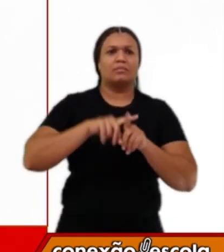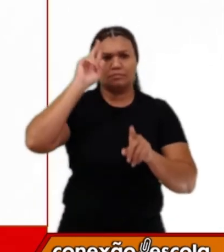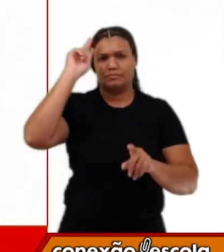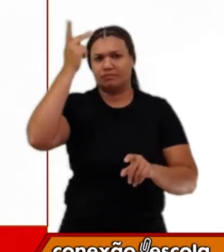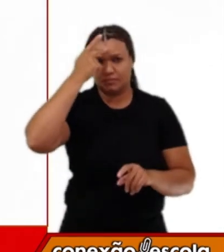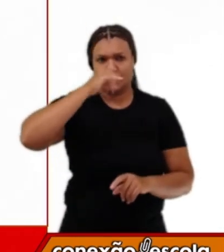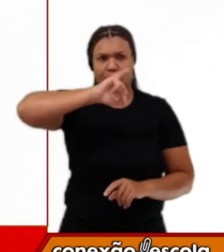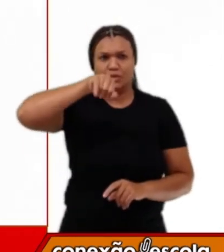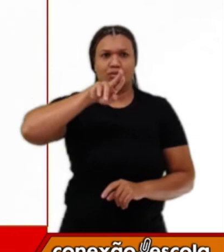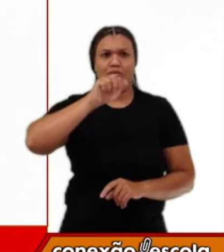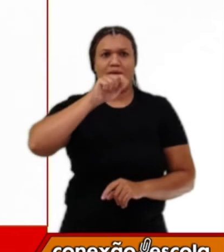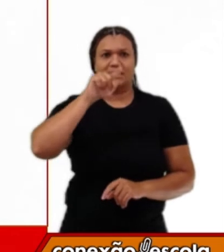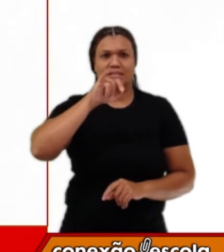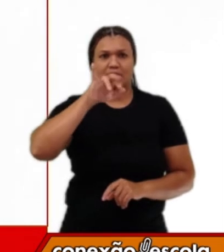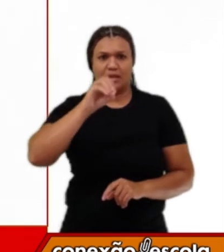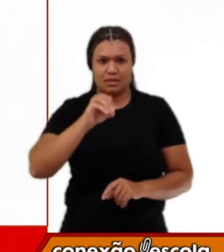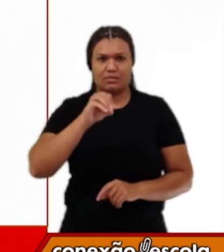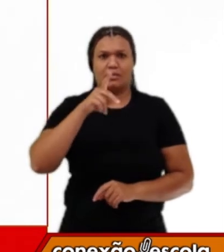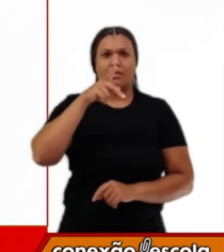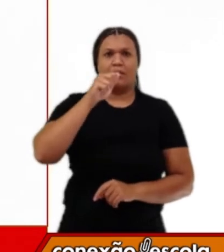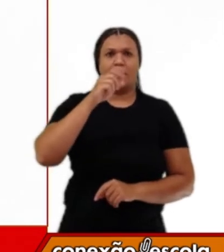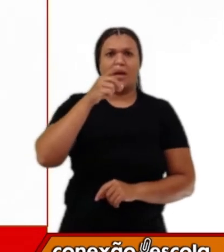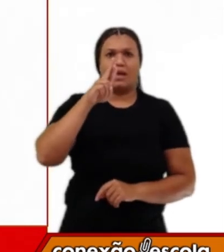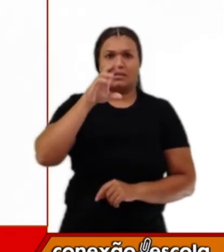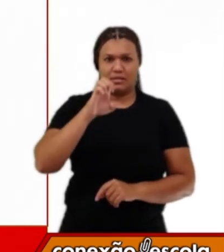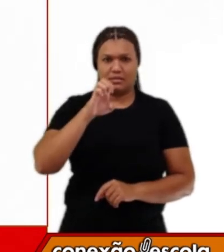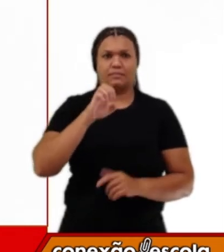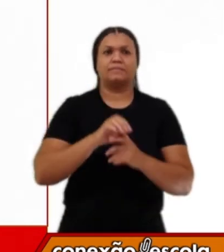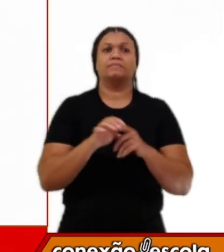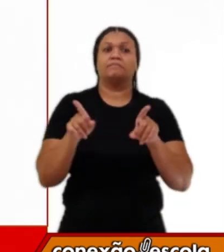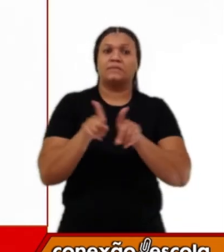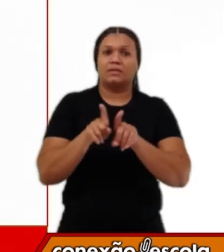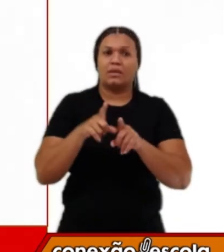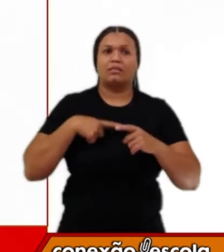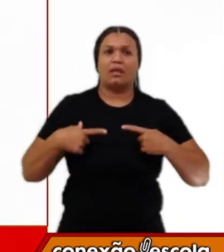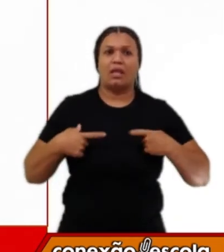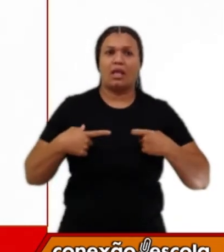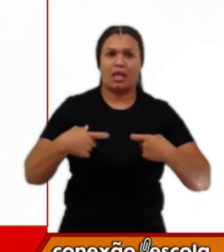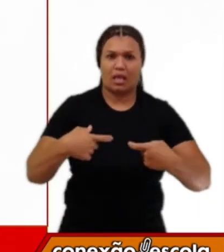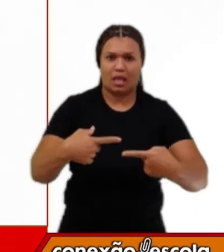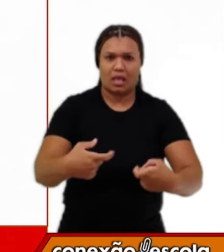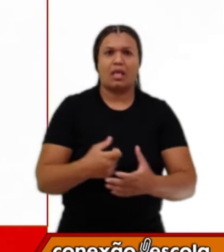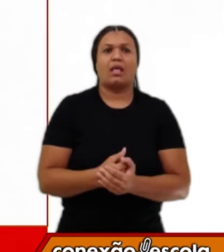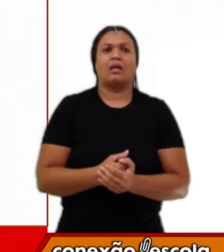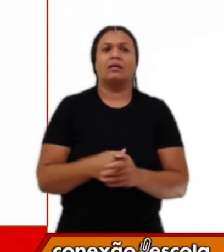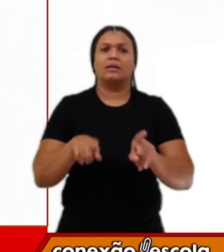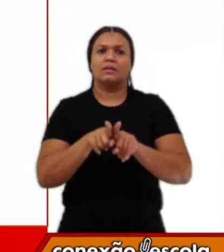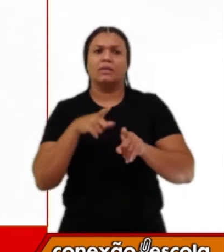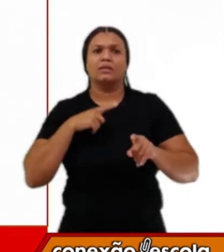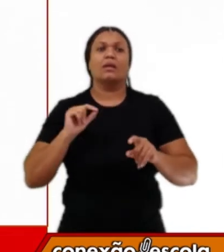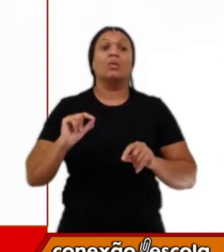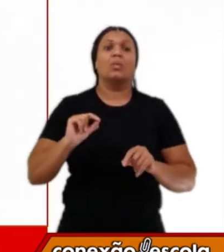Cícero, a Guerra de Contestado. Nós temos ali o que é chamado de banditismo social